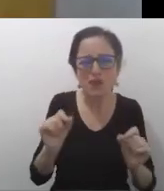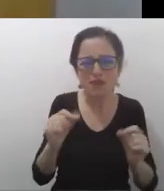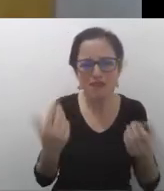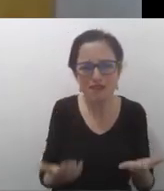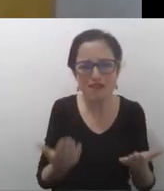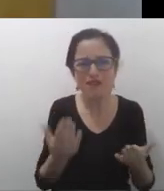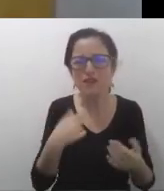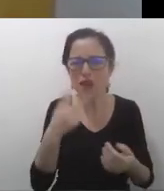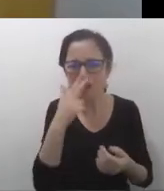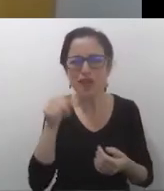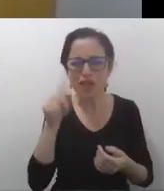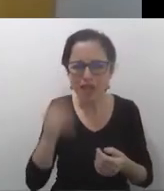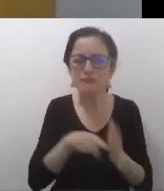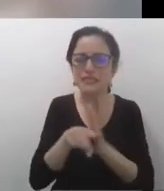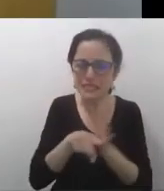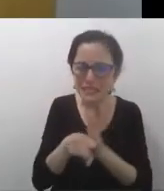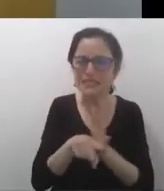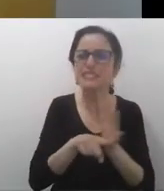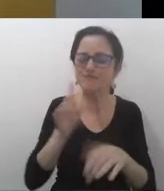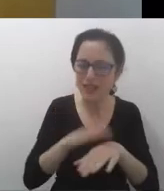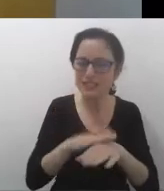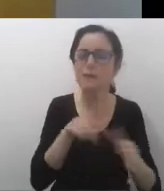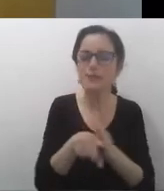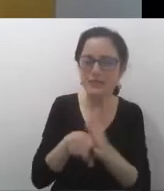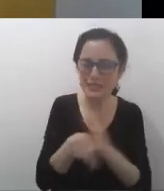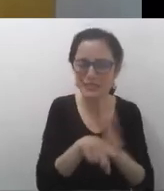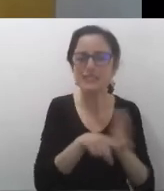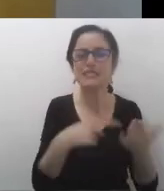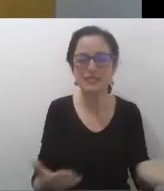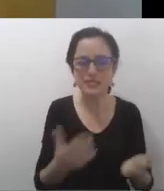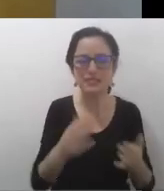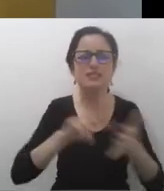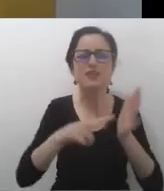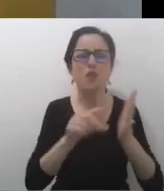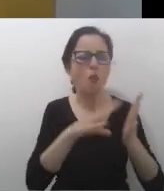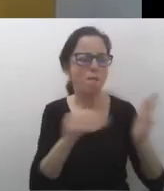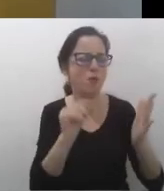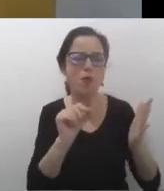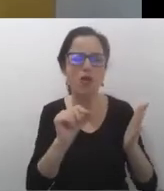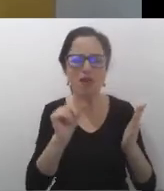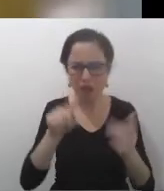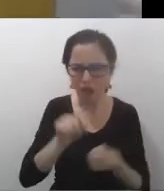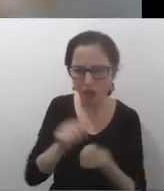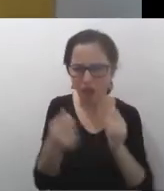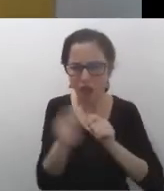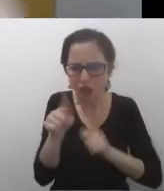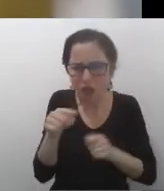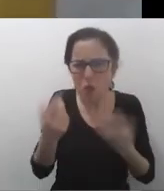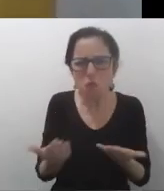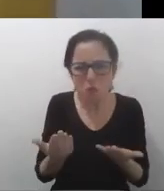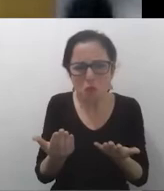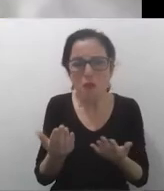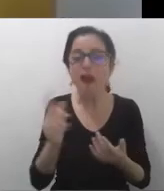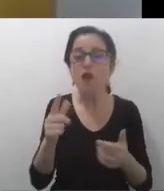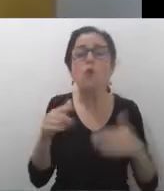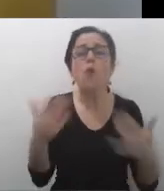cópia aqui para nós? Eu acho que isso é uma pesquisa e tanto a ser feita. Quer dizer, o que que significa cópia? O que que é